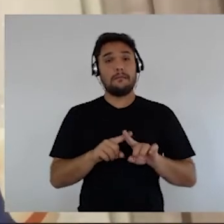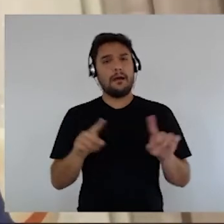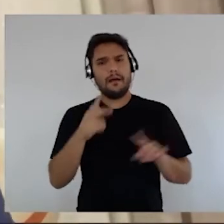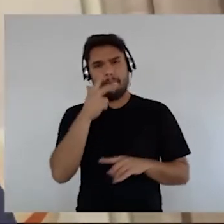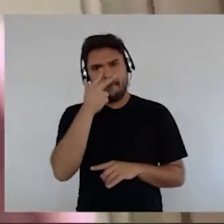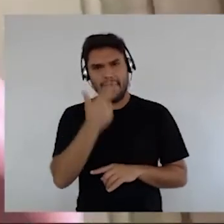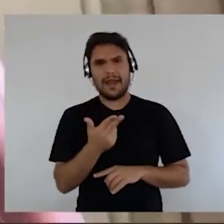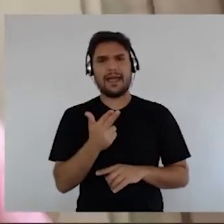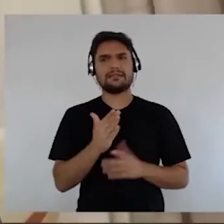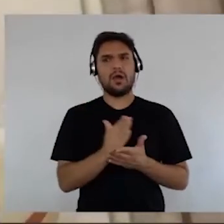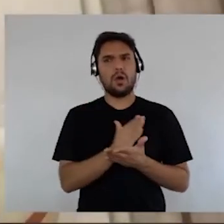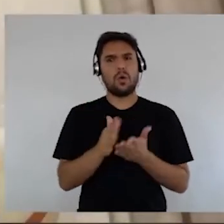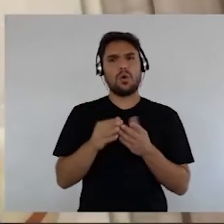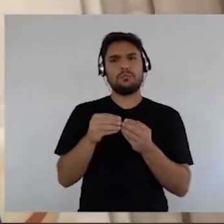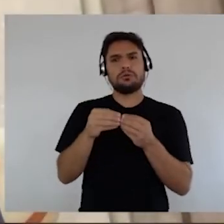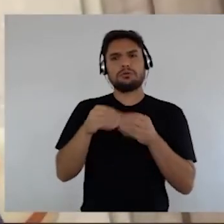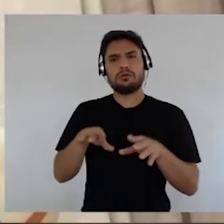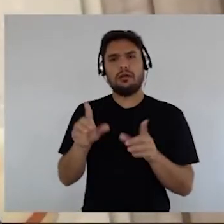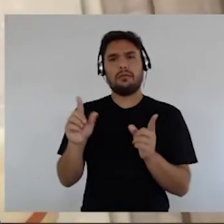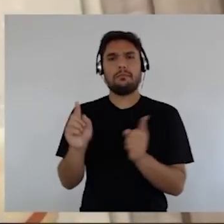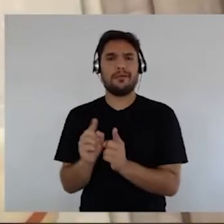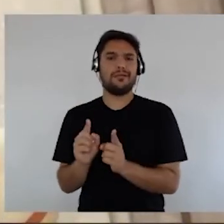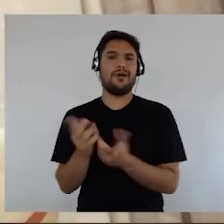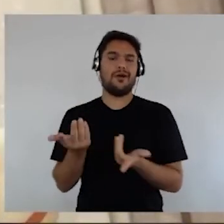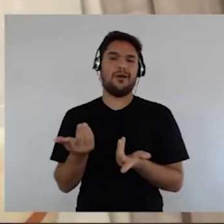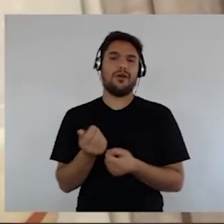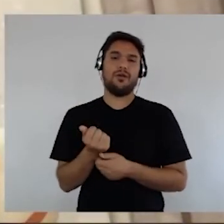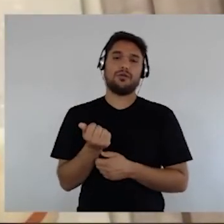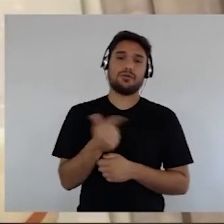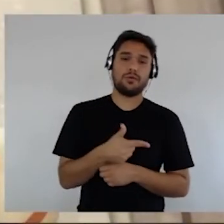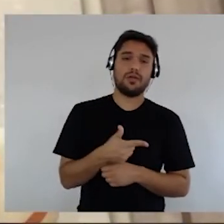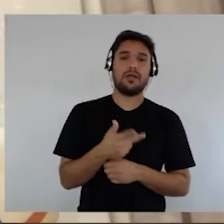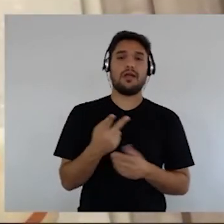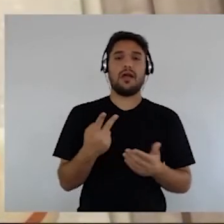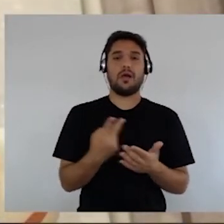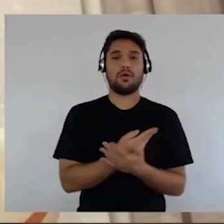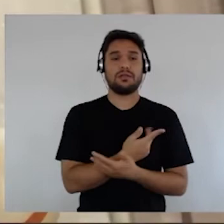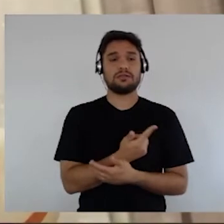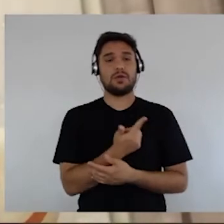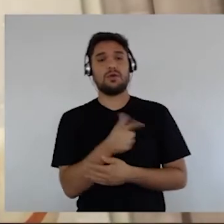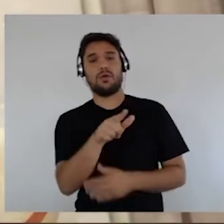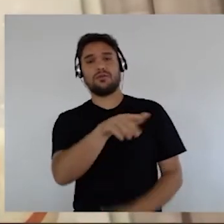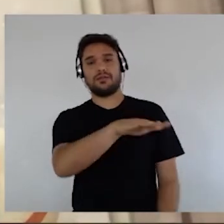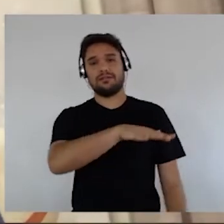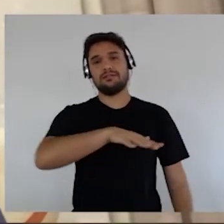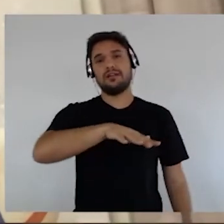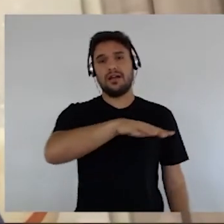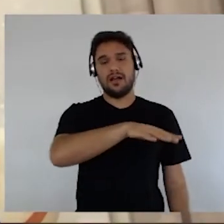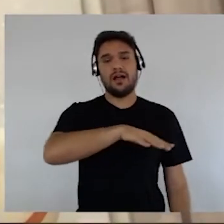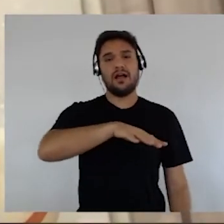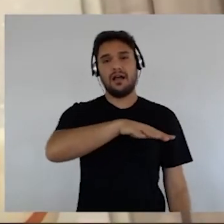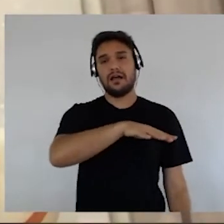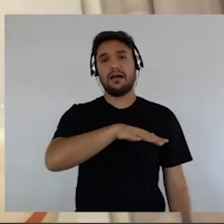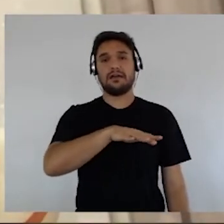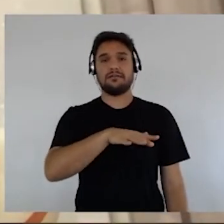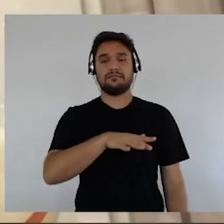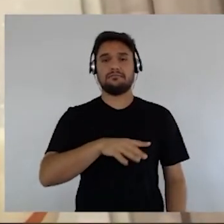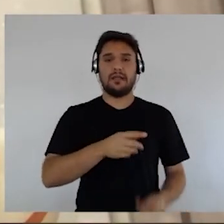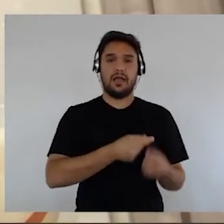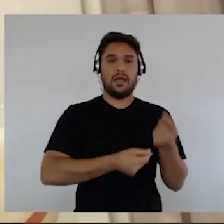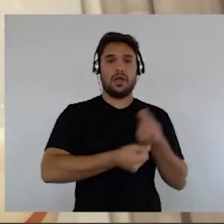parecem efeitos menores do que aqueles que têm ocorridos em outros setores da